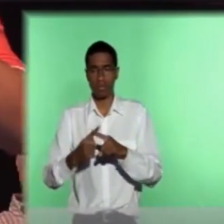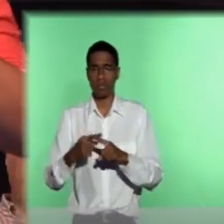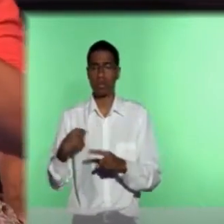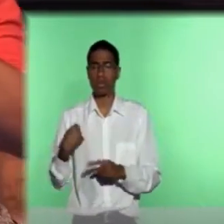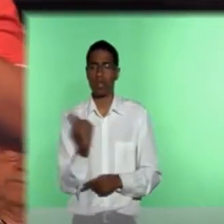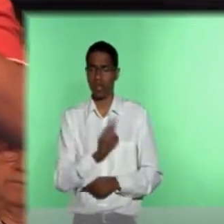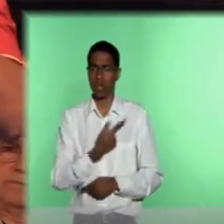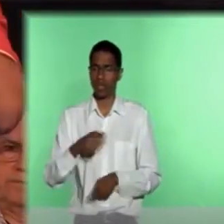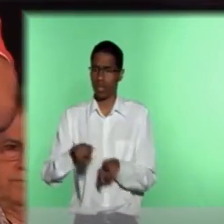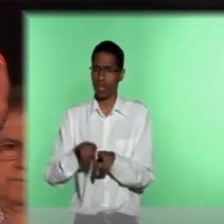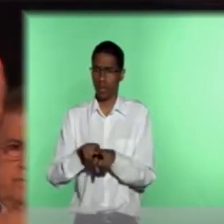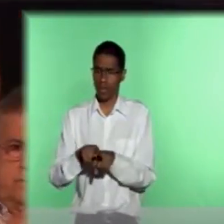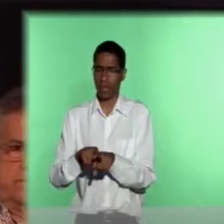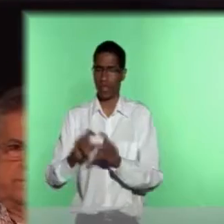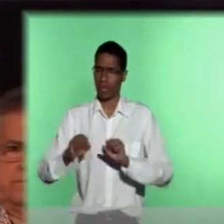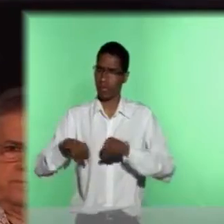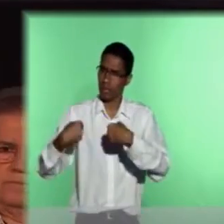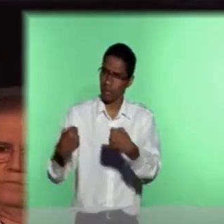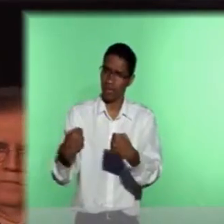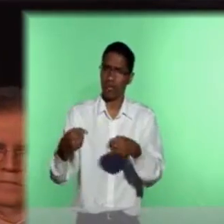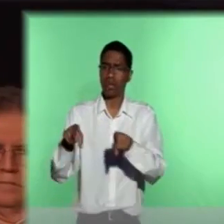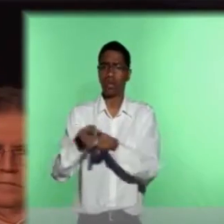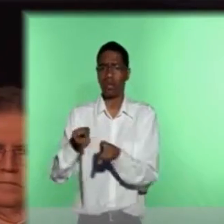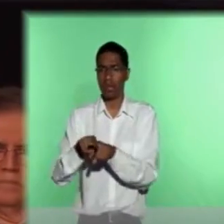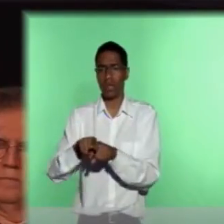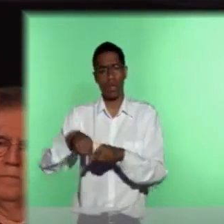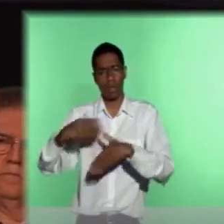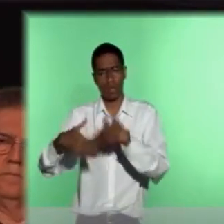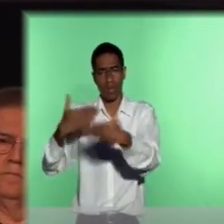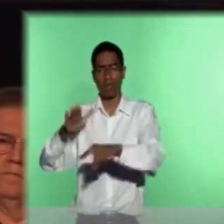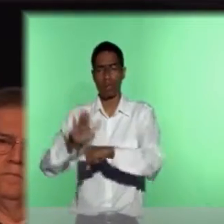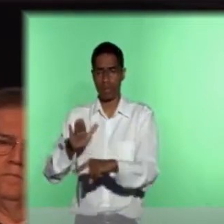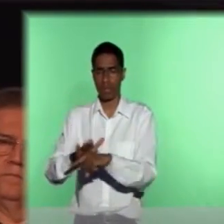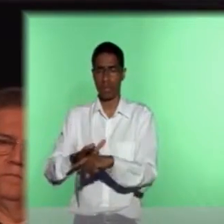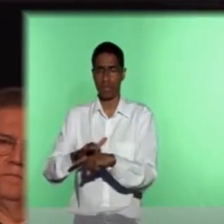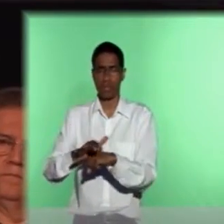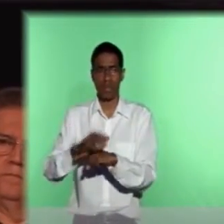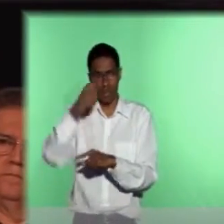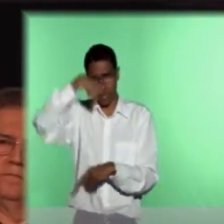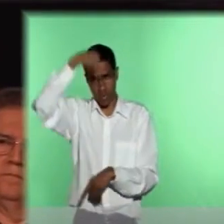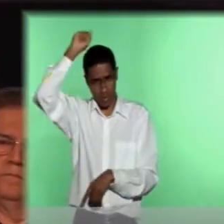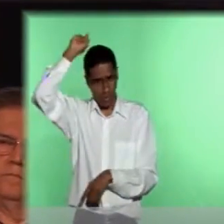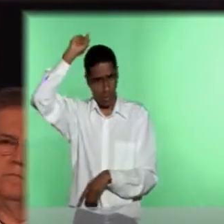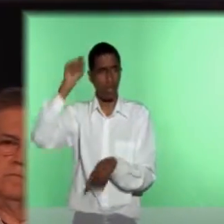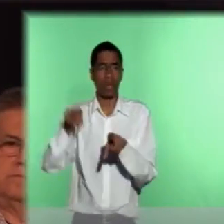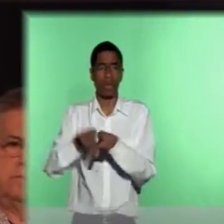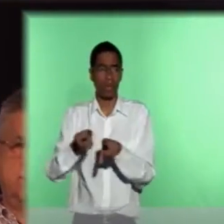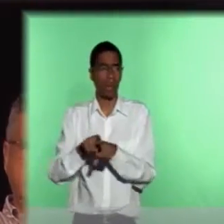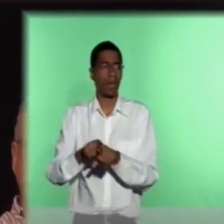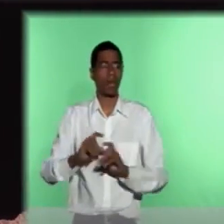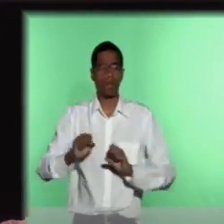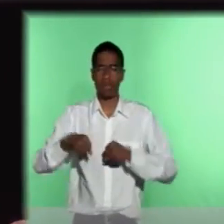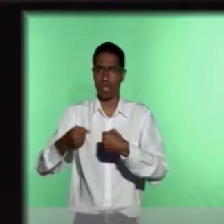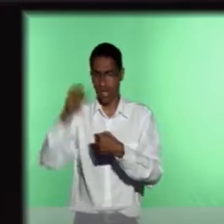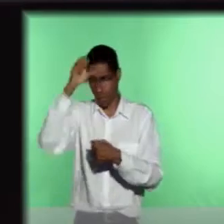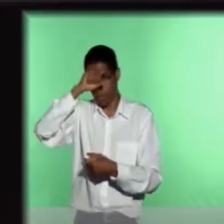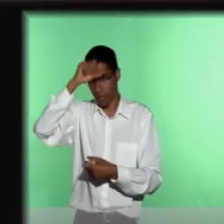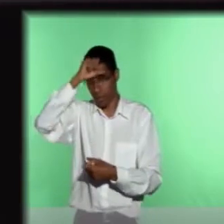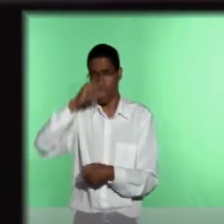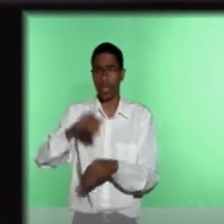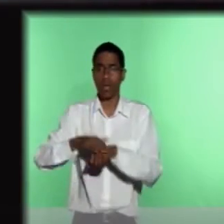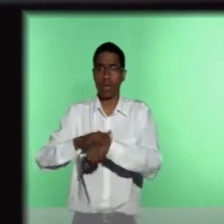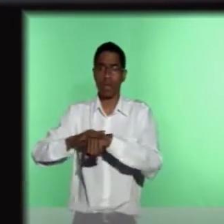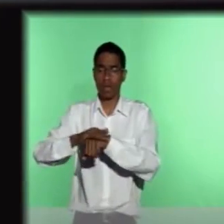também defendia que entrasse um processo de cooperação sul-sul. A gente tem aprendido que conversar com Angola e